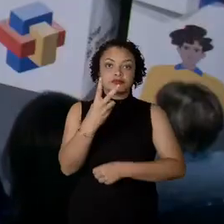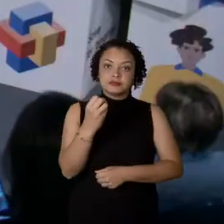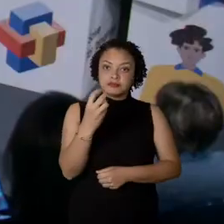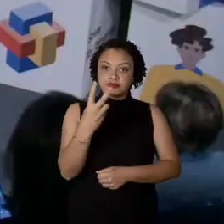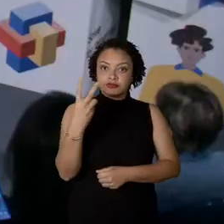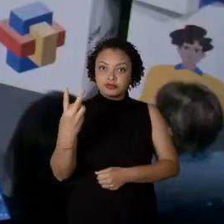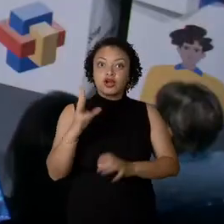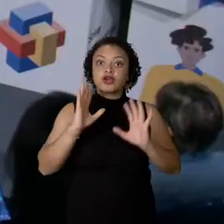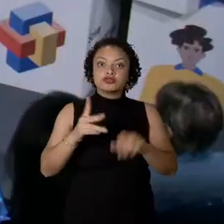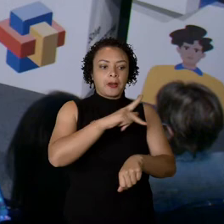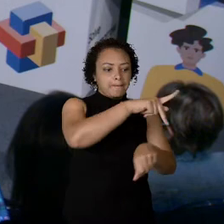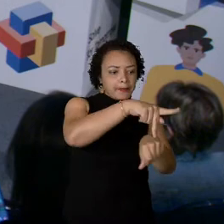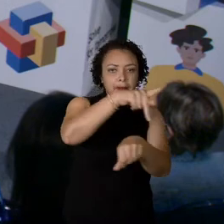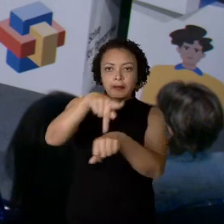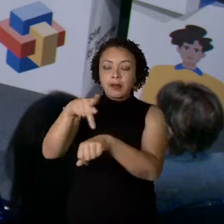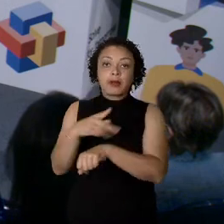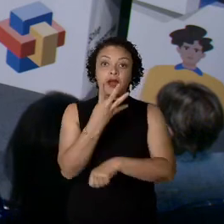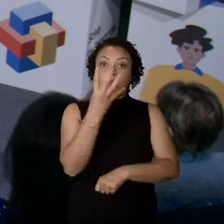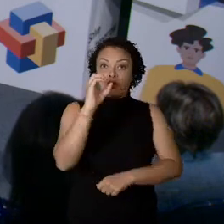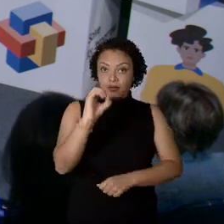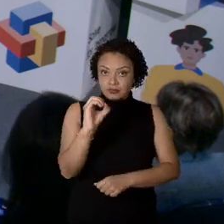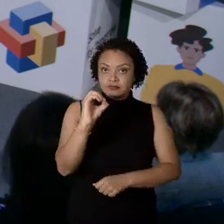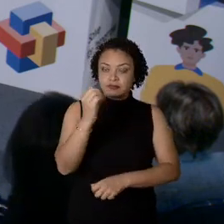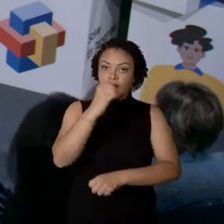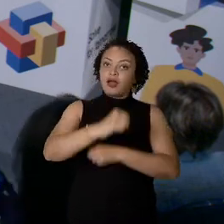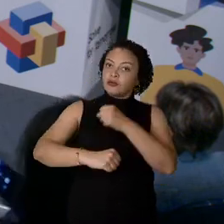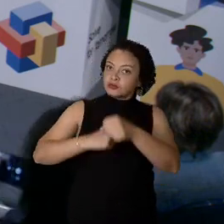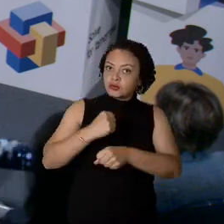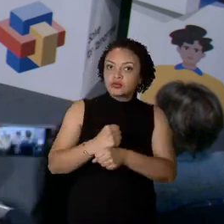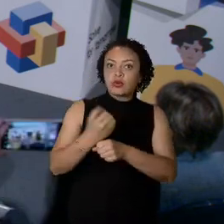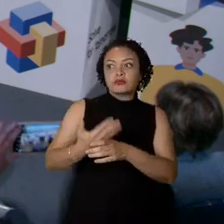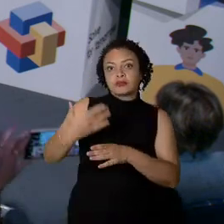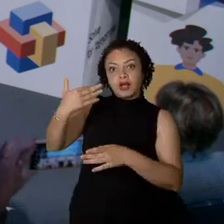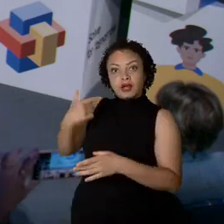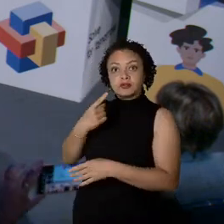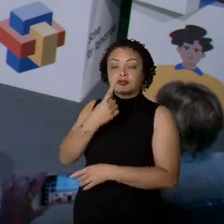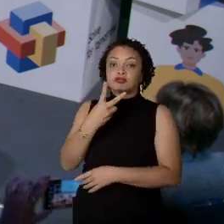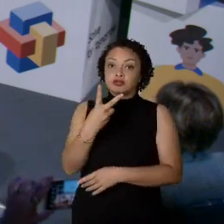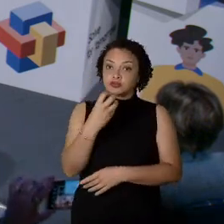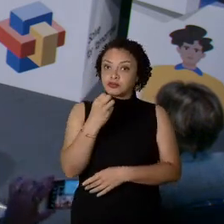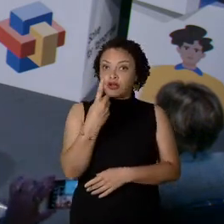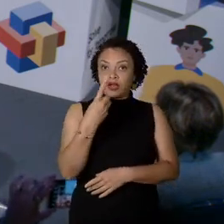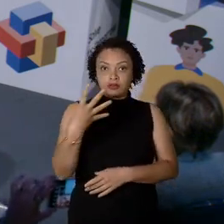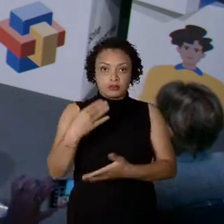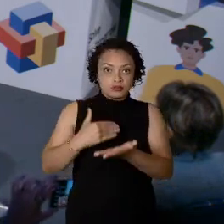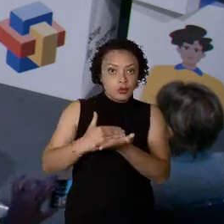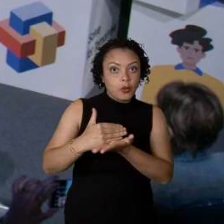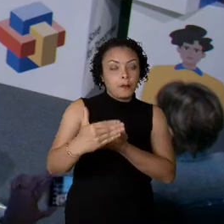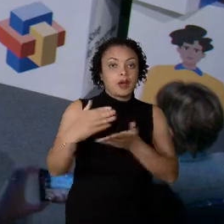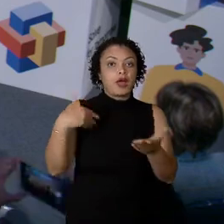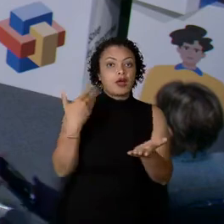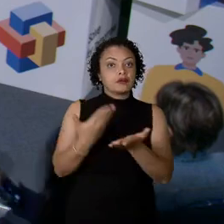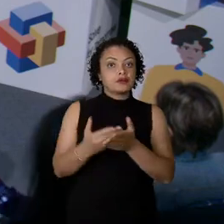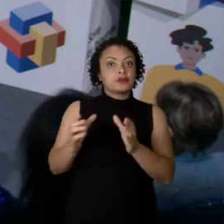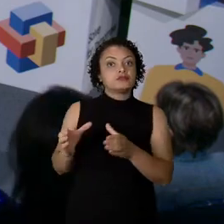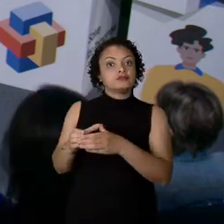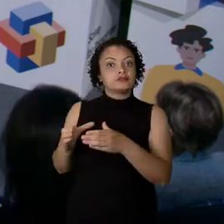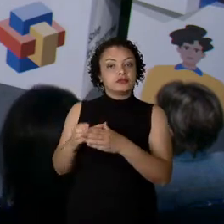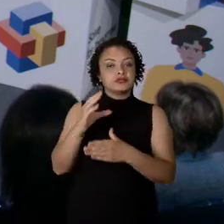40 países. No Brasil, é realizado anualmente desde 2014, com coordenação geral do